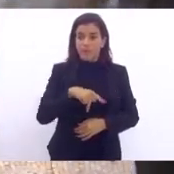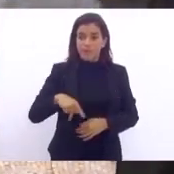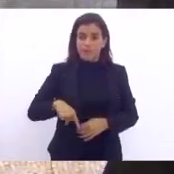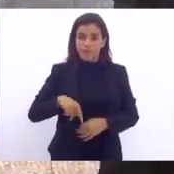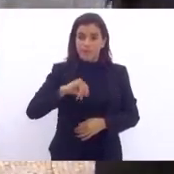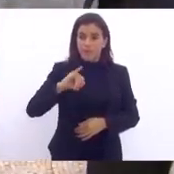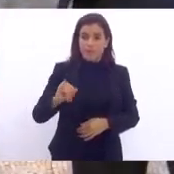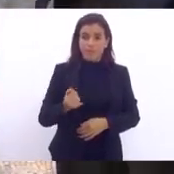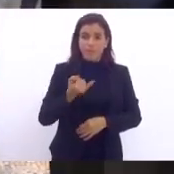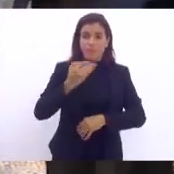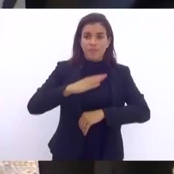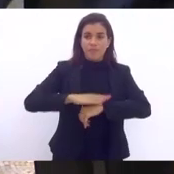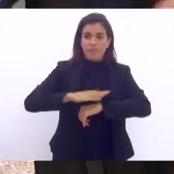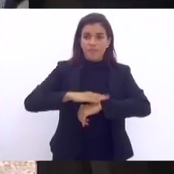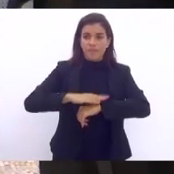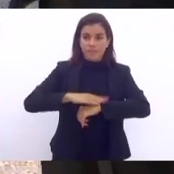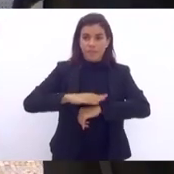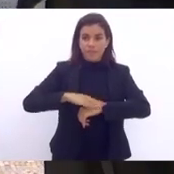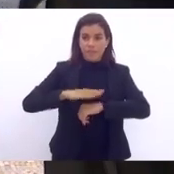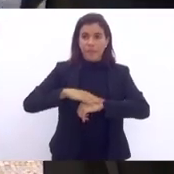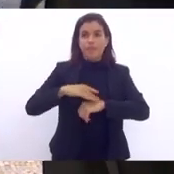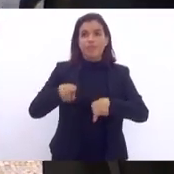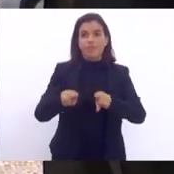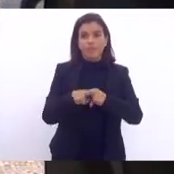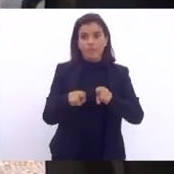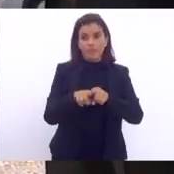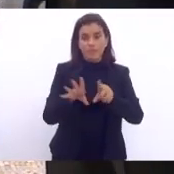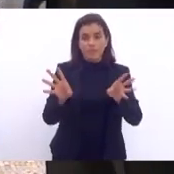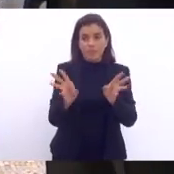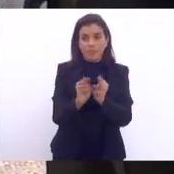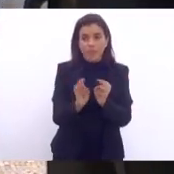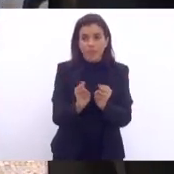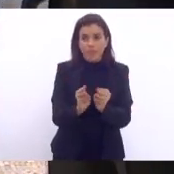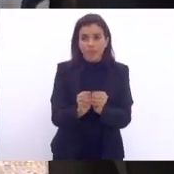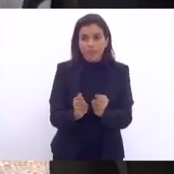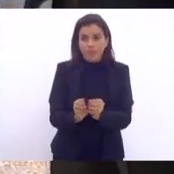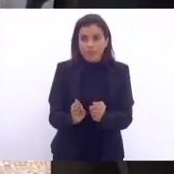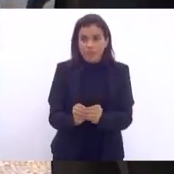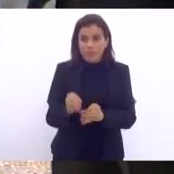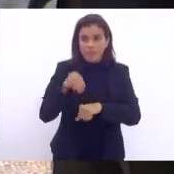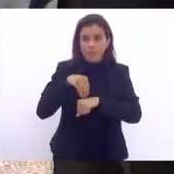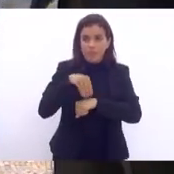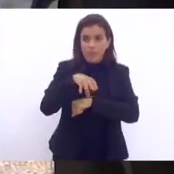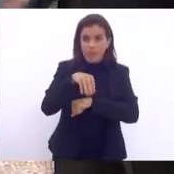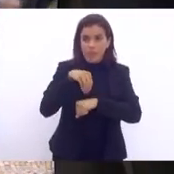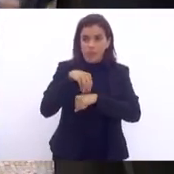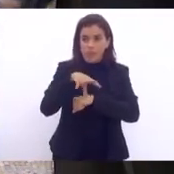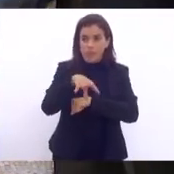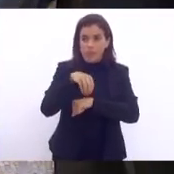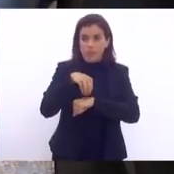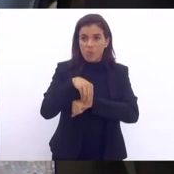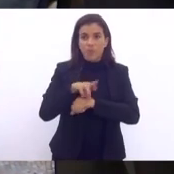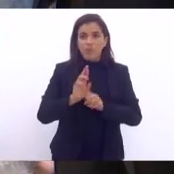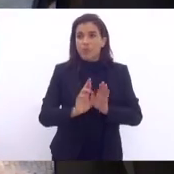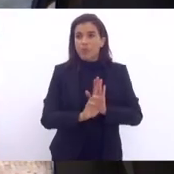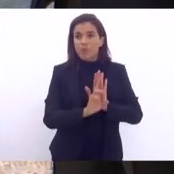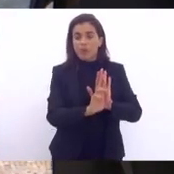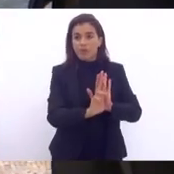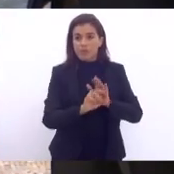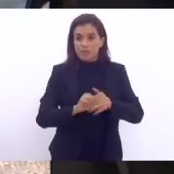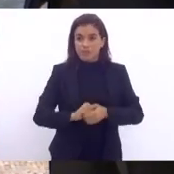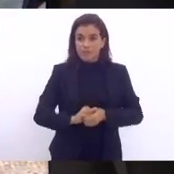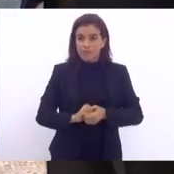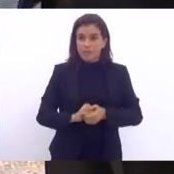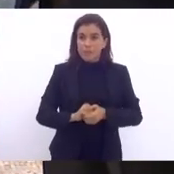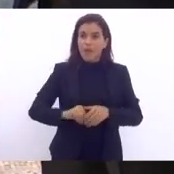para também fazer uma brevíssima consideração do que está representado aqui. Ao contrário de muitos deputados, eu